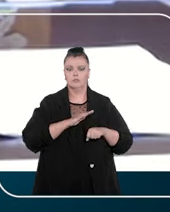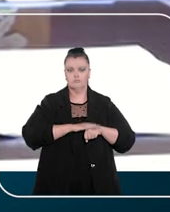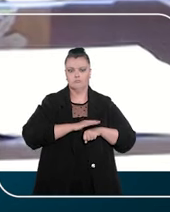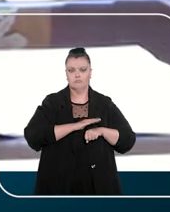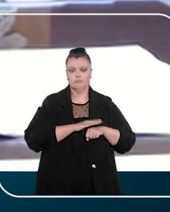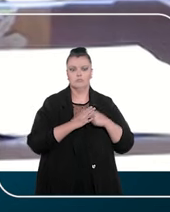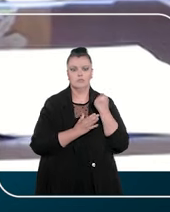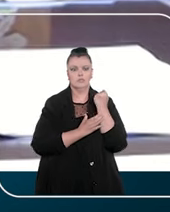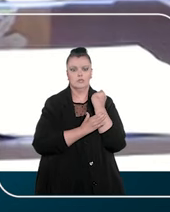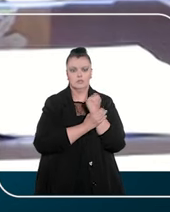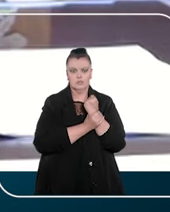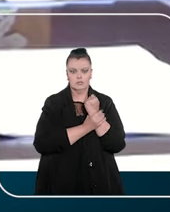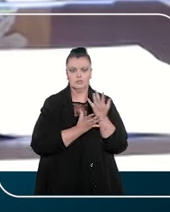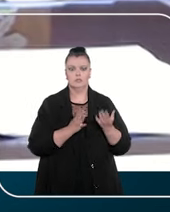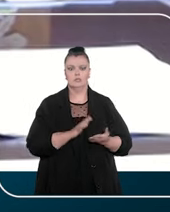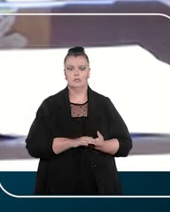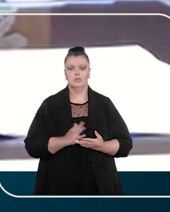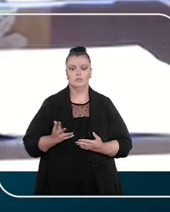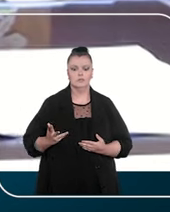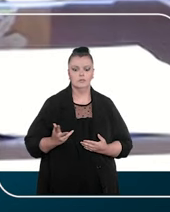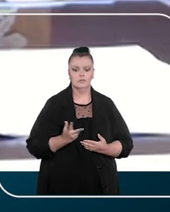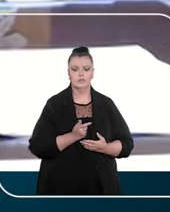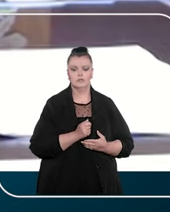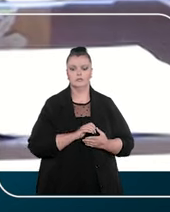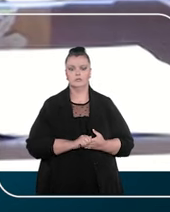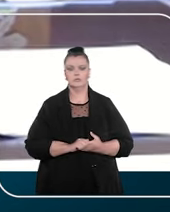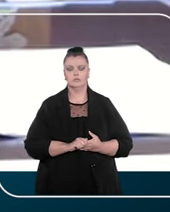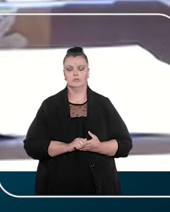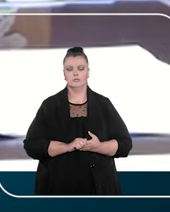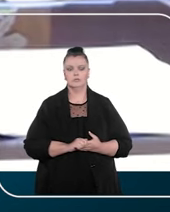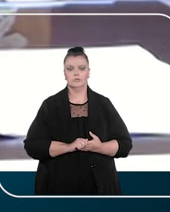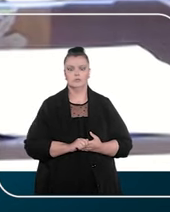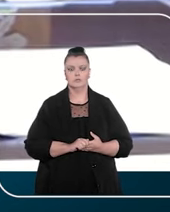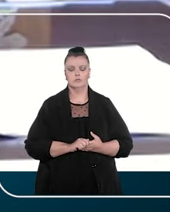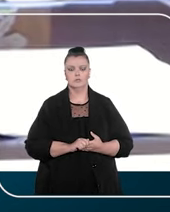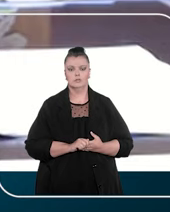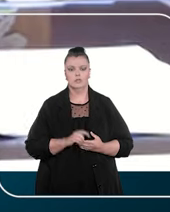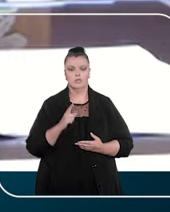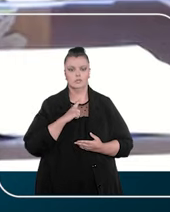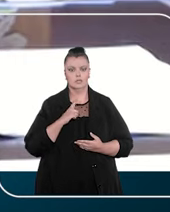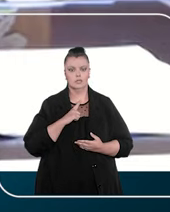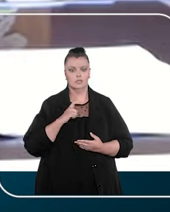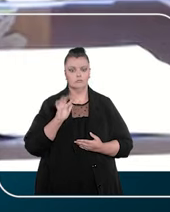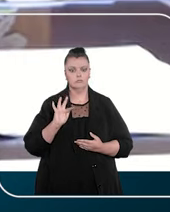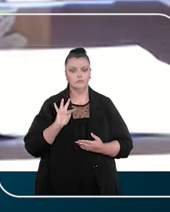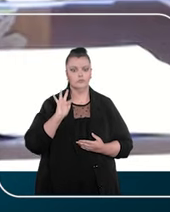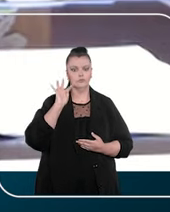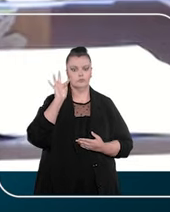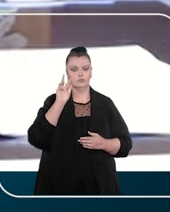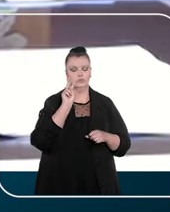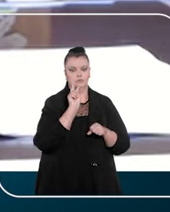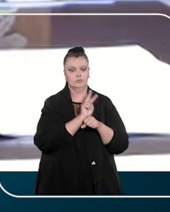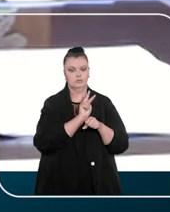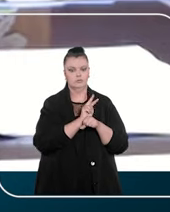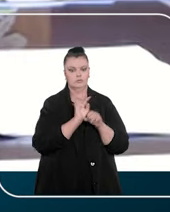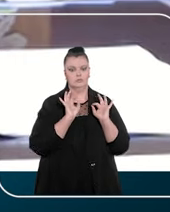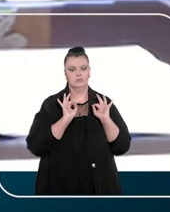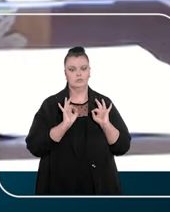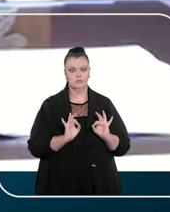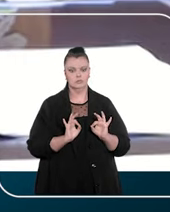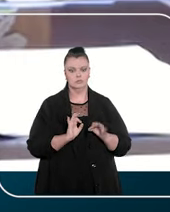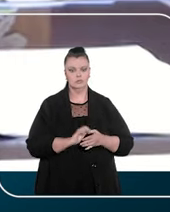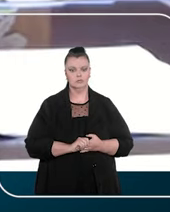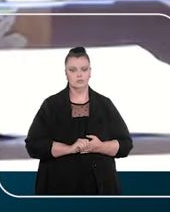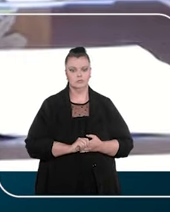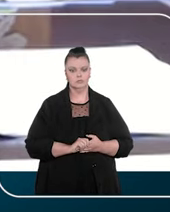da previsibilidade, seja efetivada e protegida de uma vez